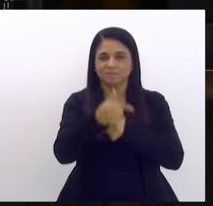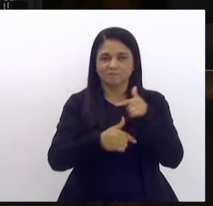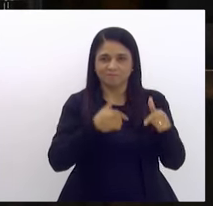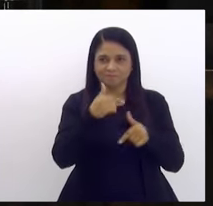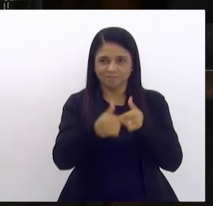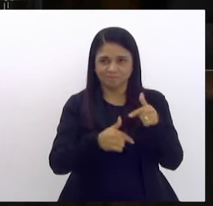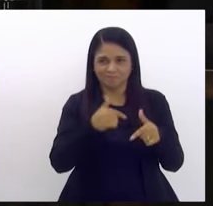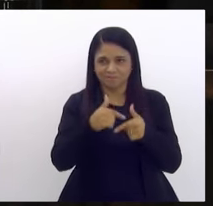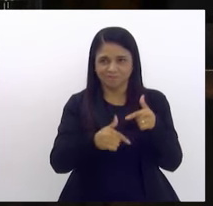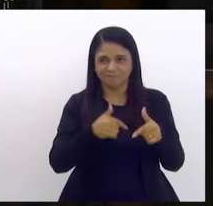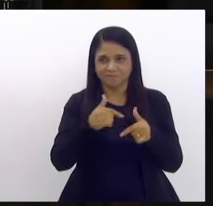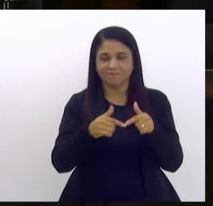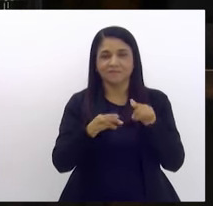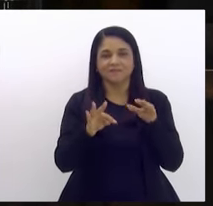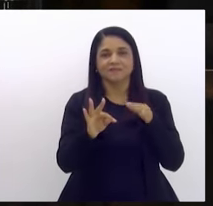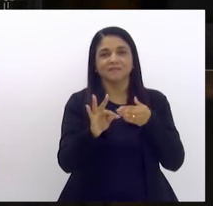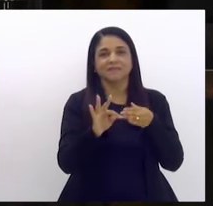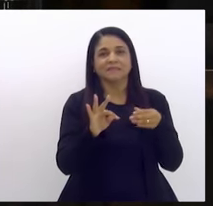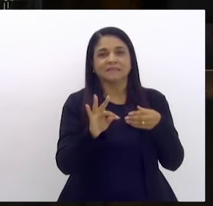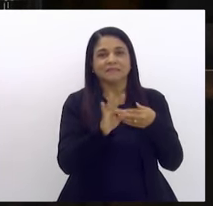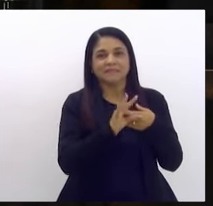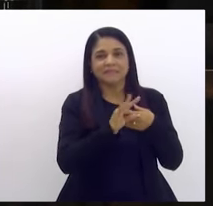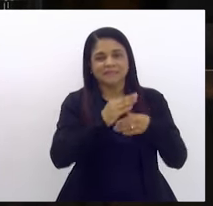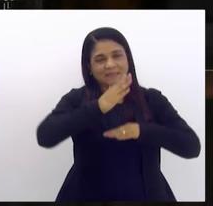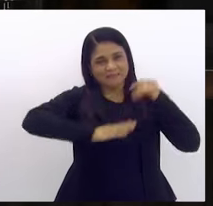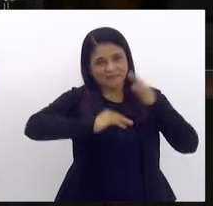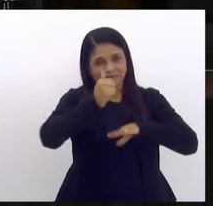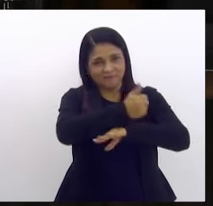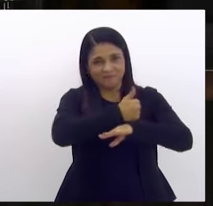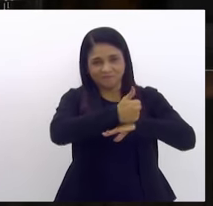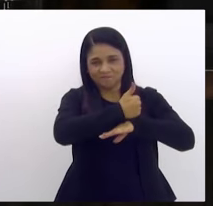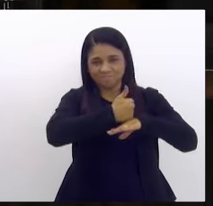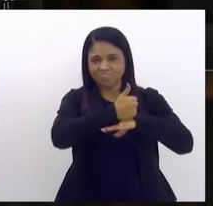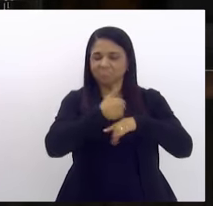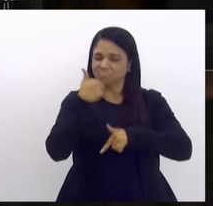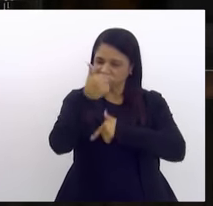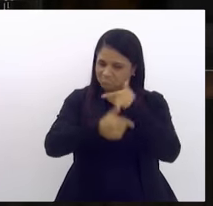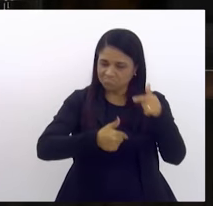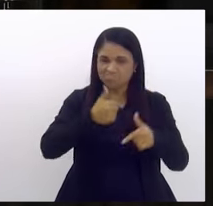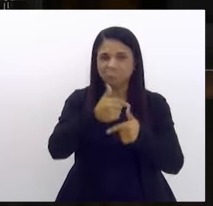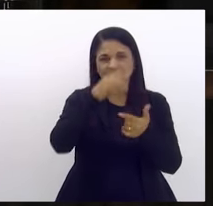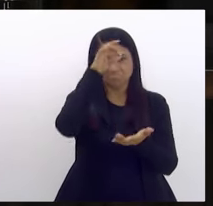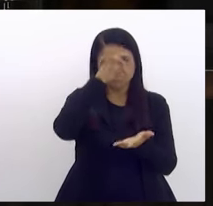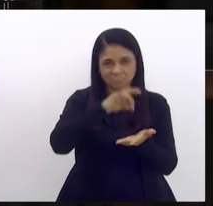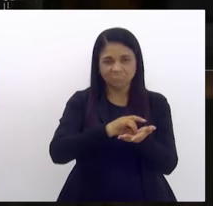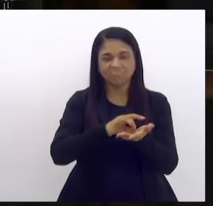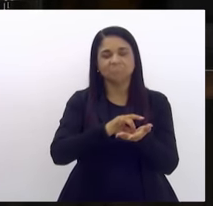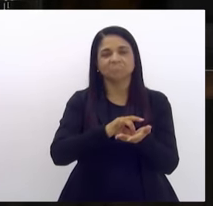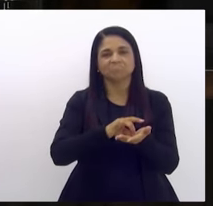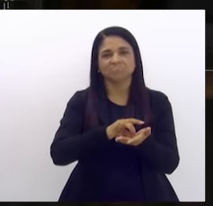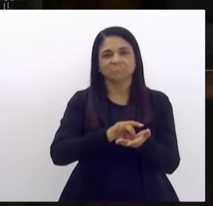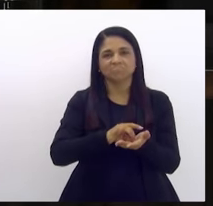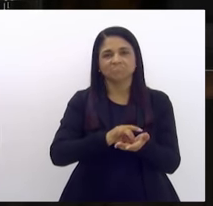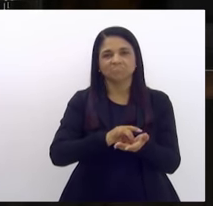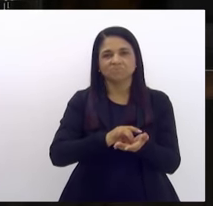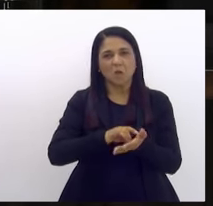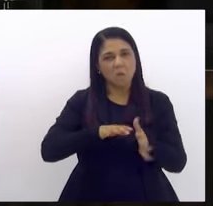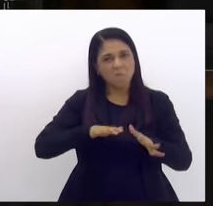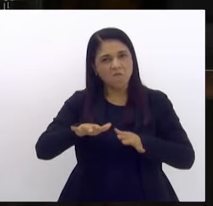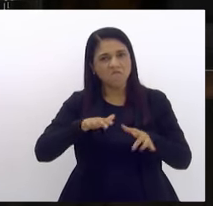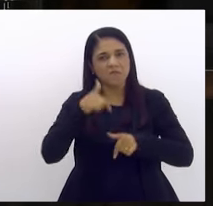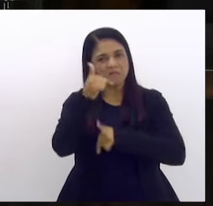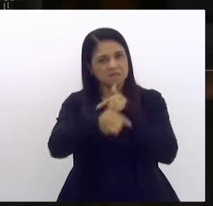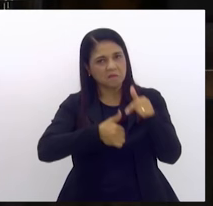trabalhadores, nossos técnicos de edificações, verdadeiros trabalhadores, e realmente são os técnicos que movimentam os